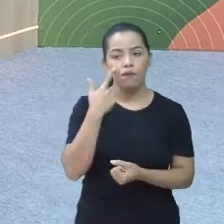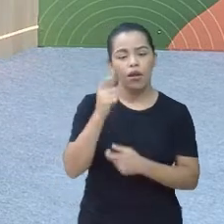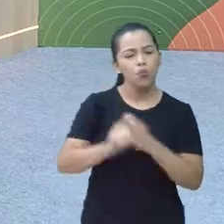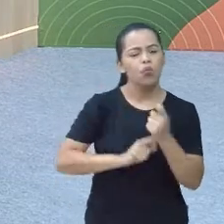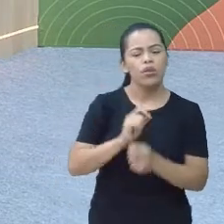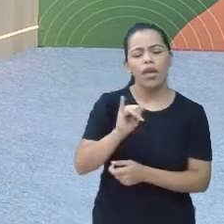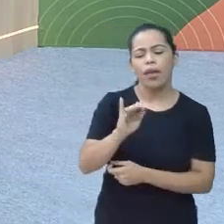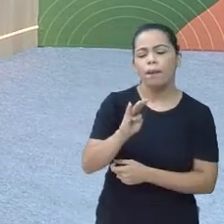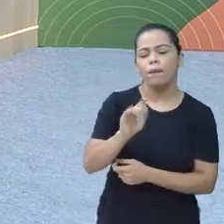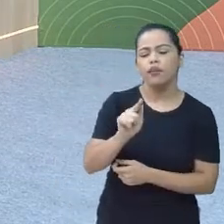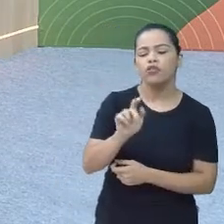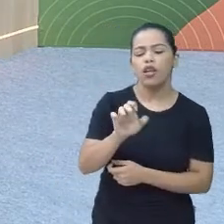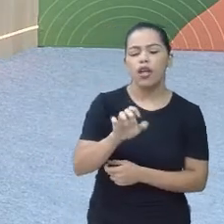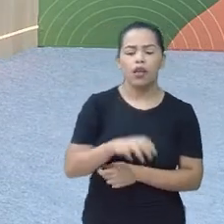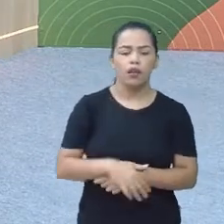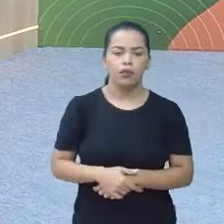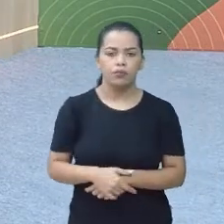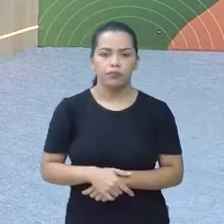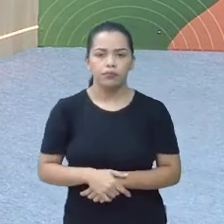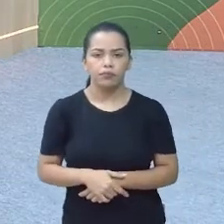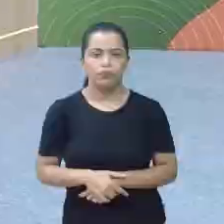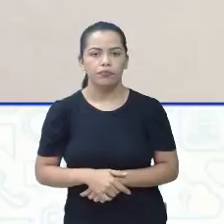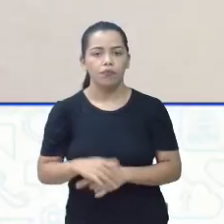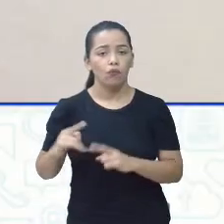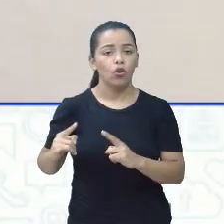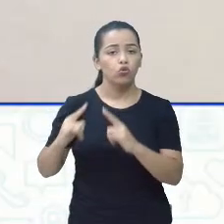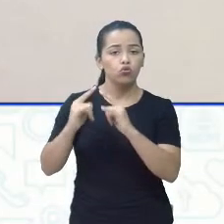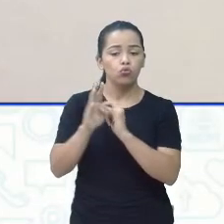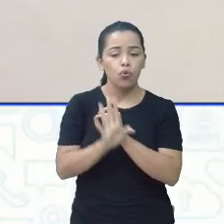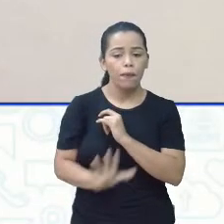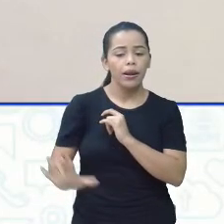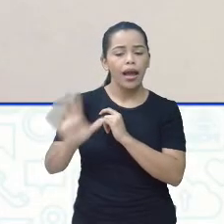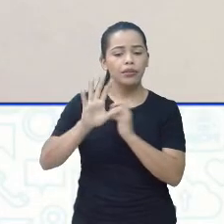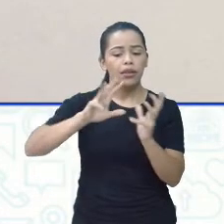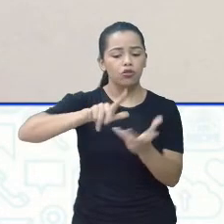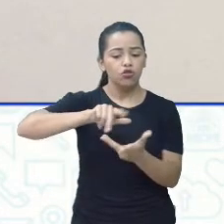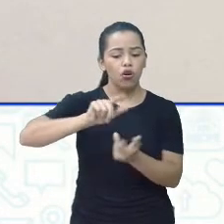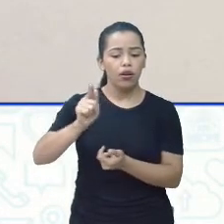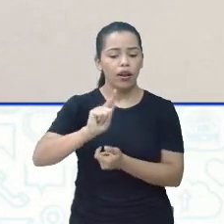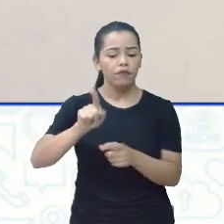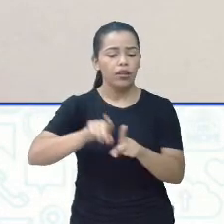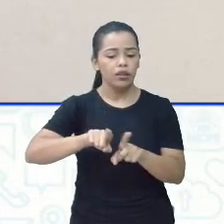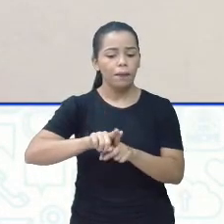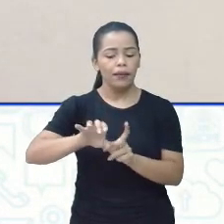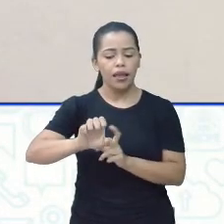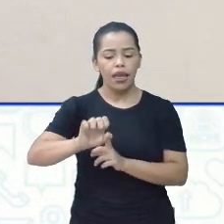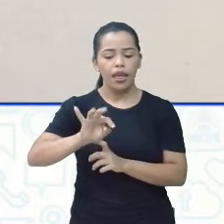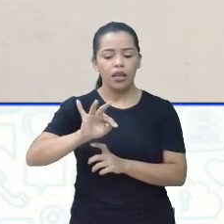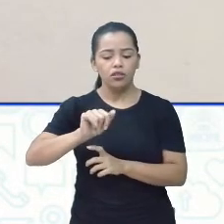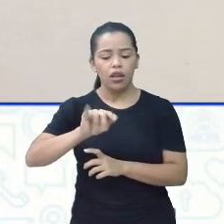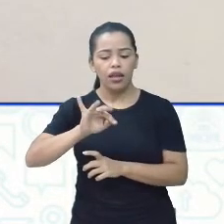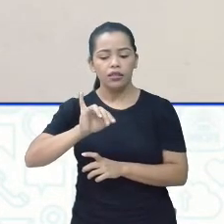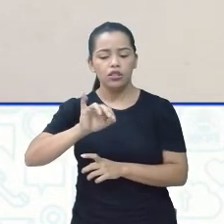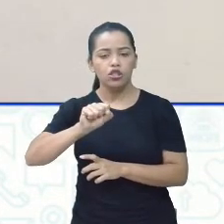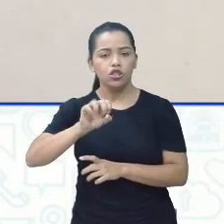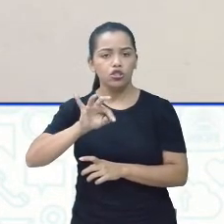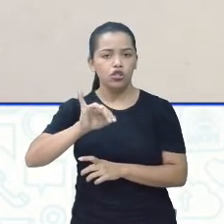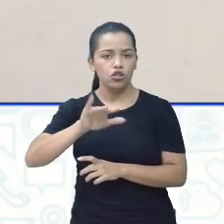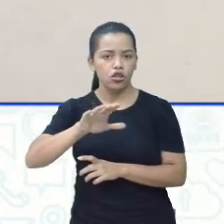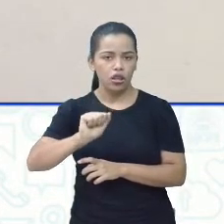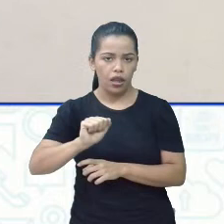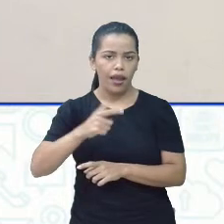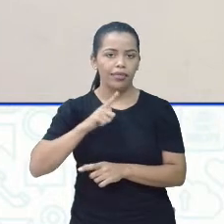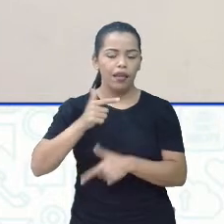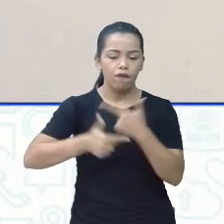que é o IBGE, Viviane. O IBGE é o Instituto Brasileiro de Geografia e Estatística. A principal função do IBGE